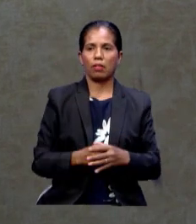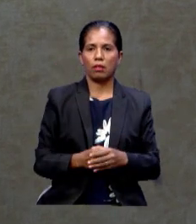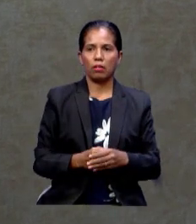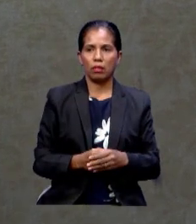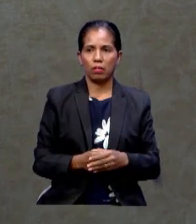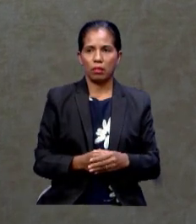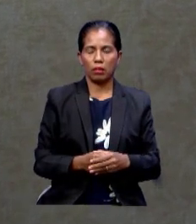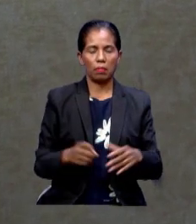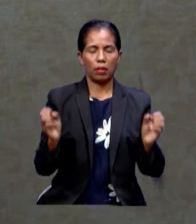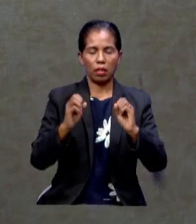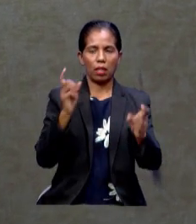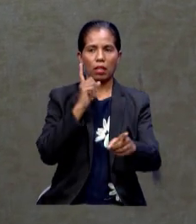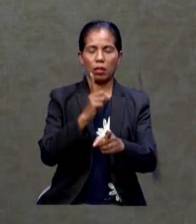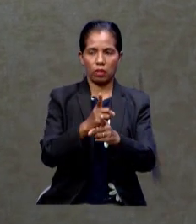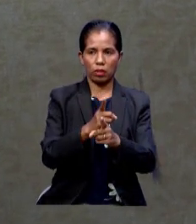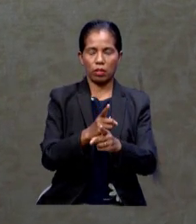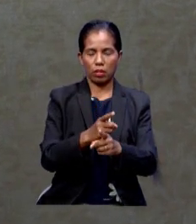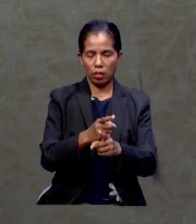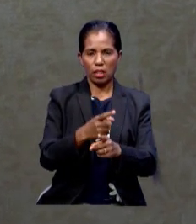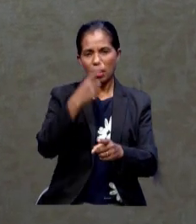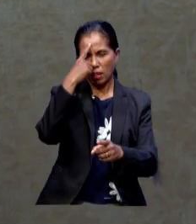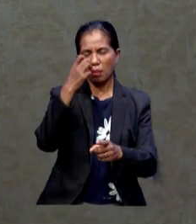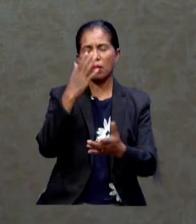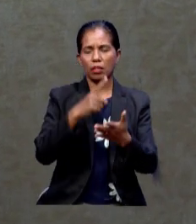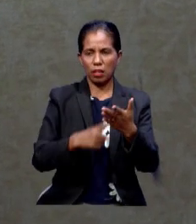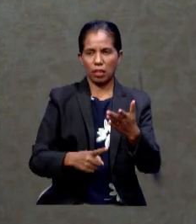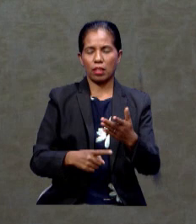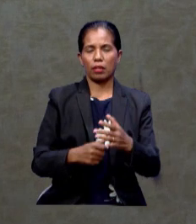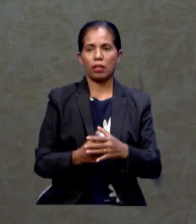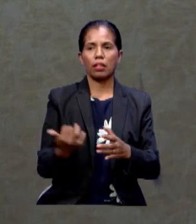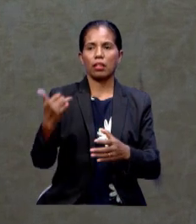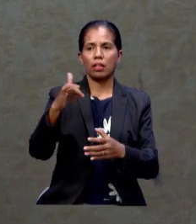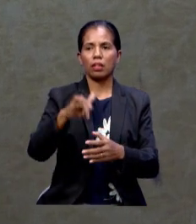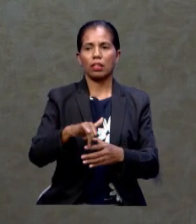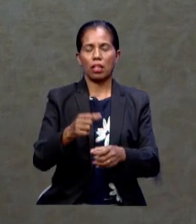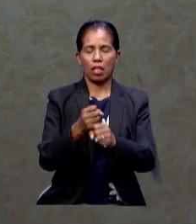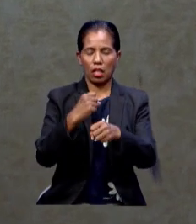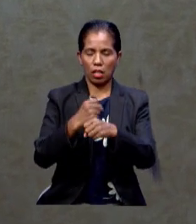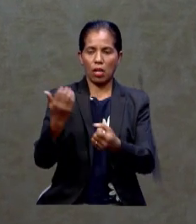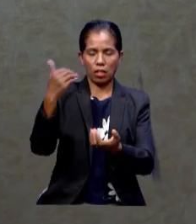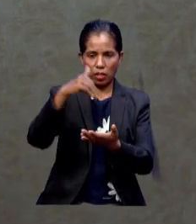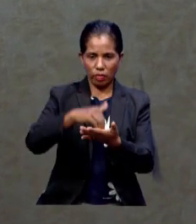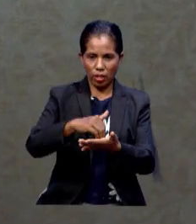é na bala los los na saída significa sira repekin pilovali